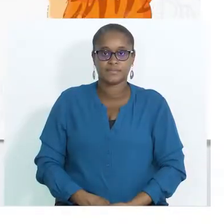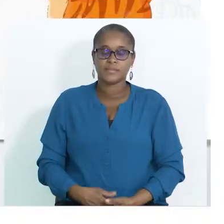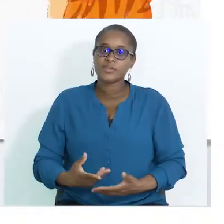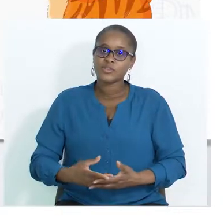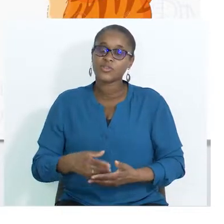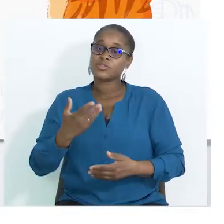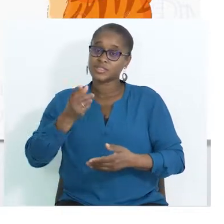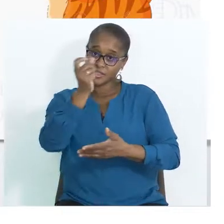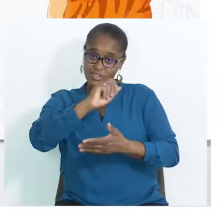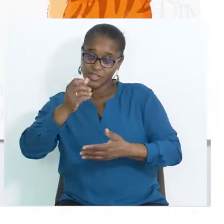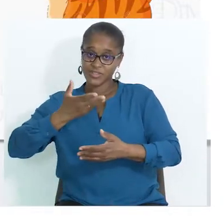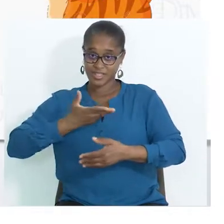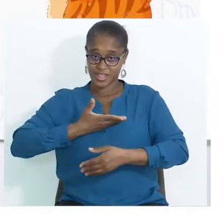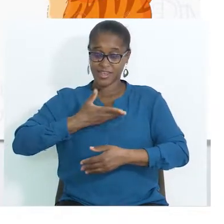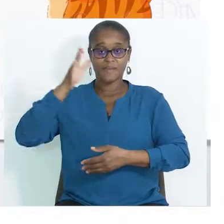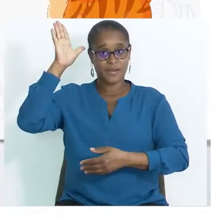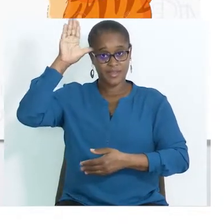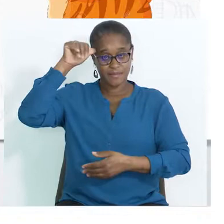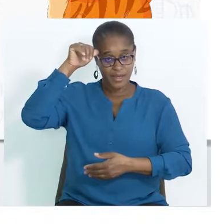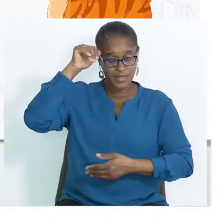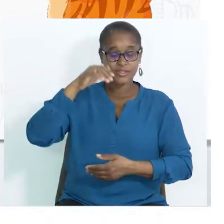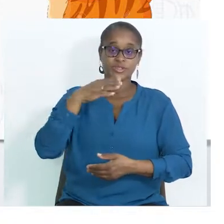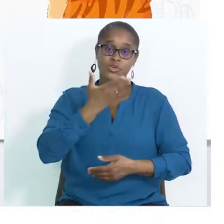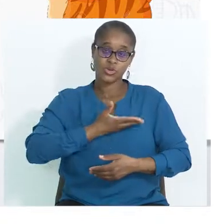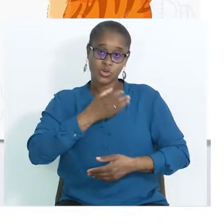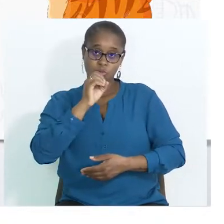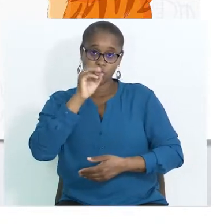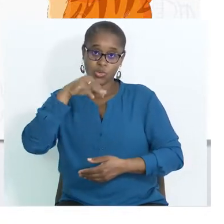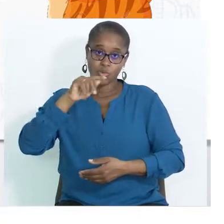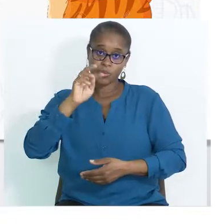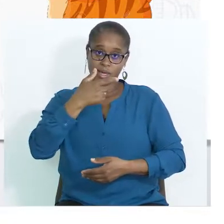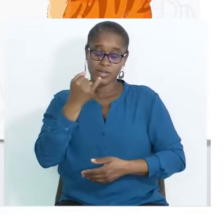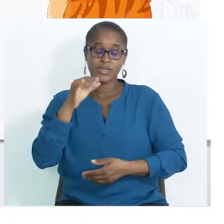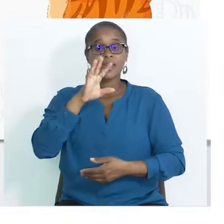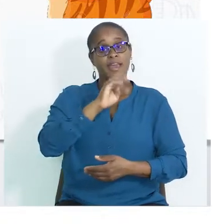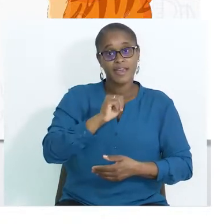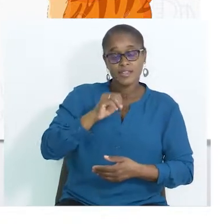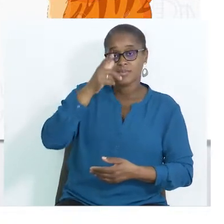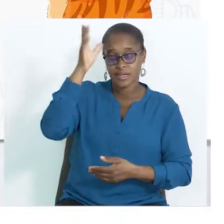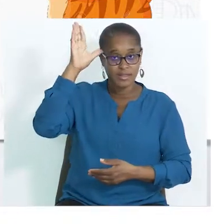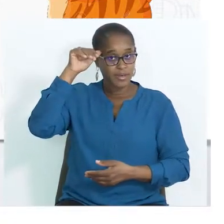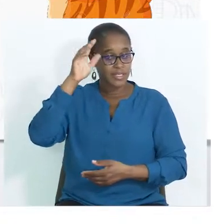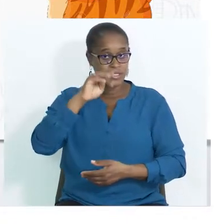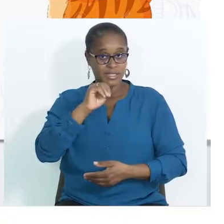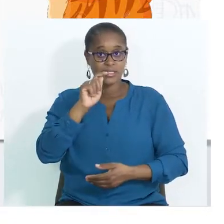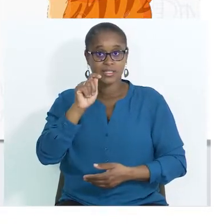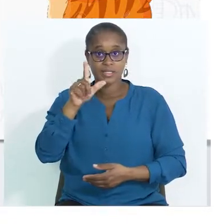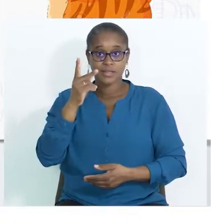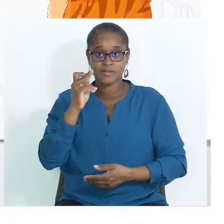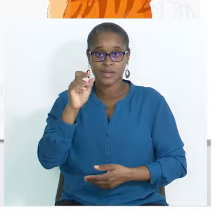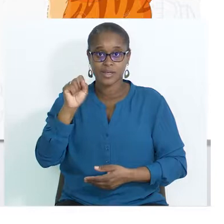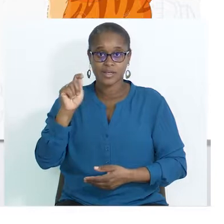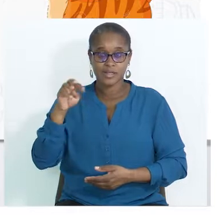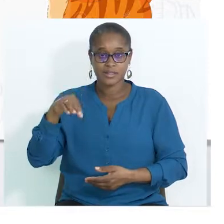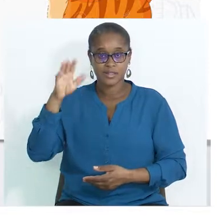Miró quer dizer para os animais domésticos e s para os selvagens dos